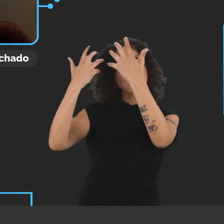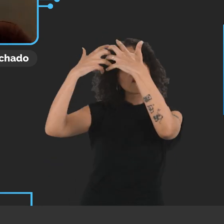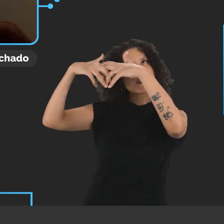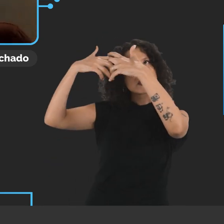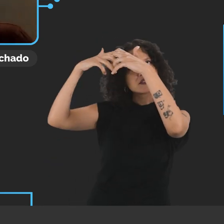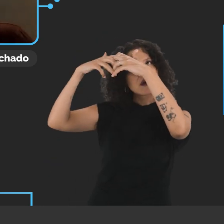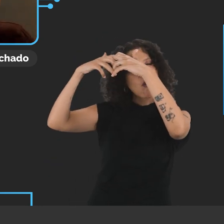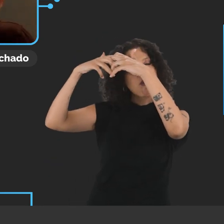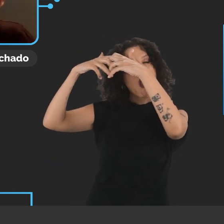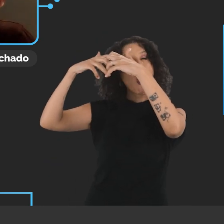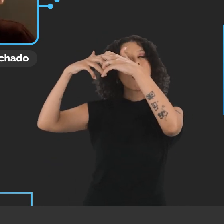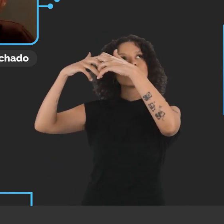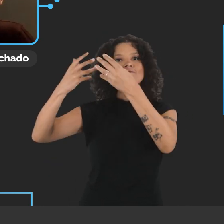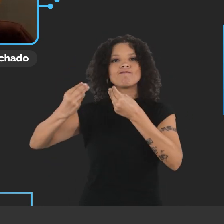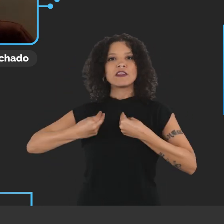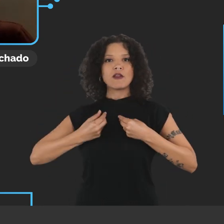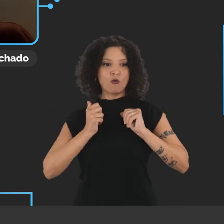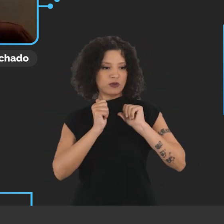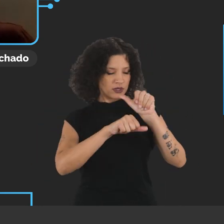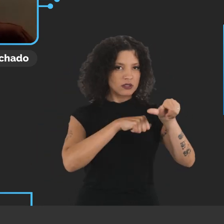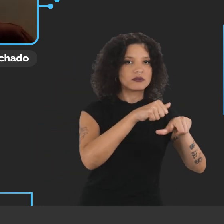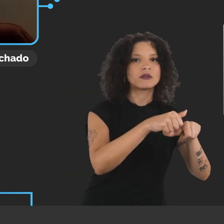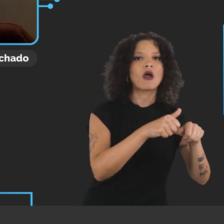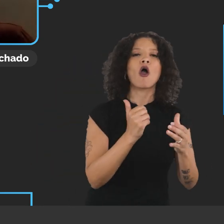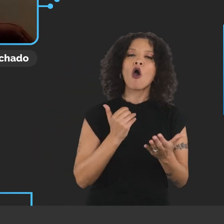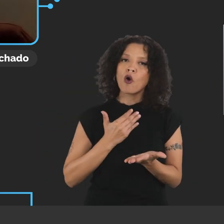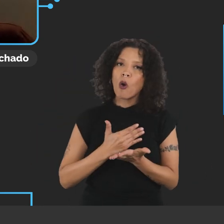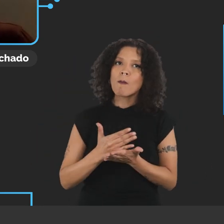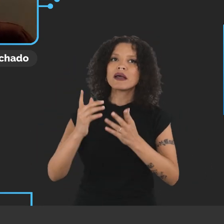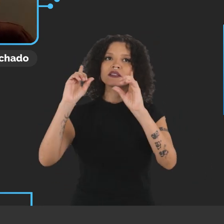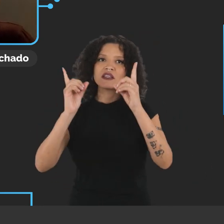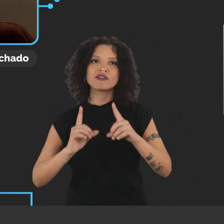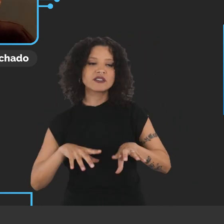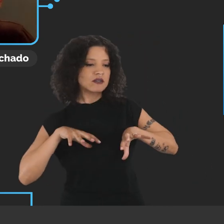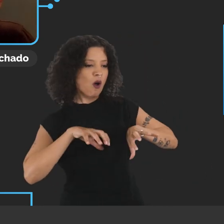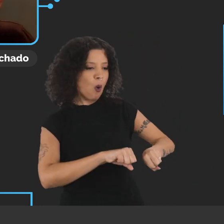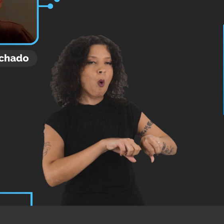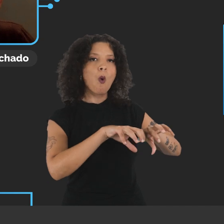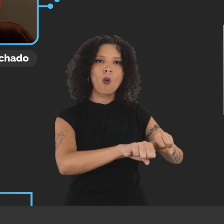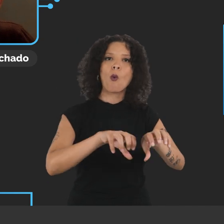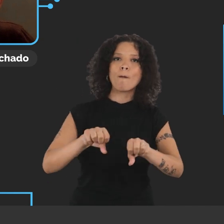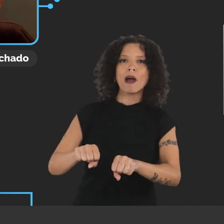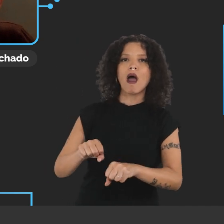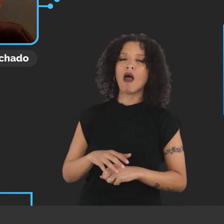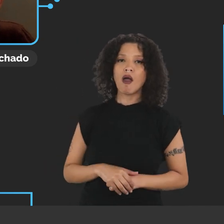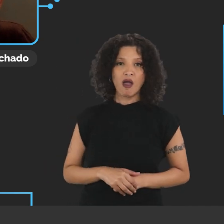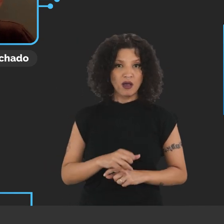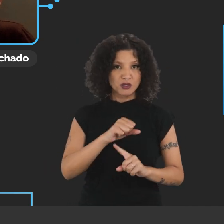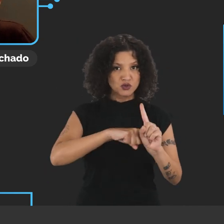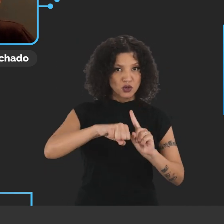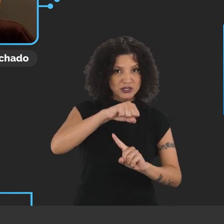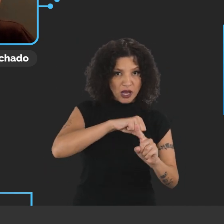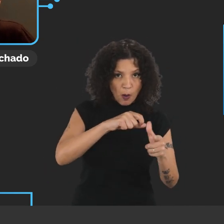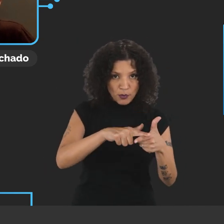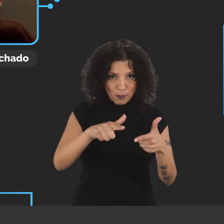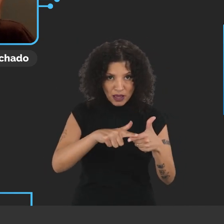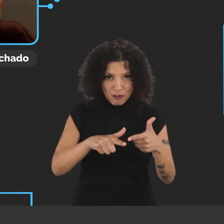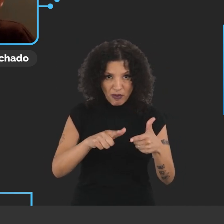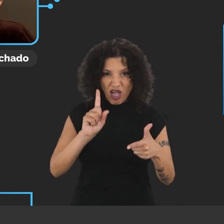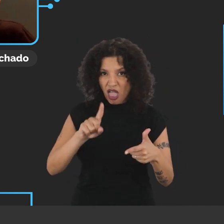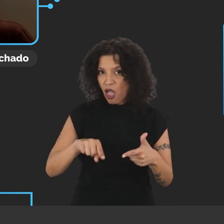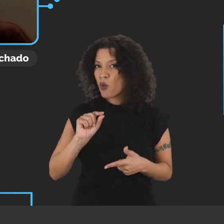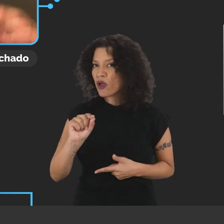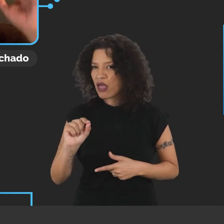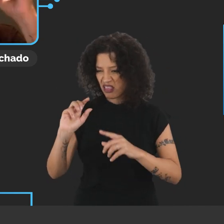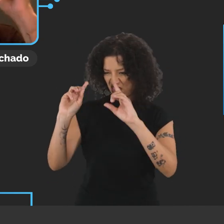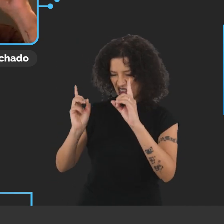transição, né, para daí a gente começar, de fato, a ocupar esse espaço, é que o problema social